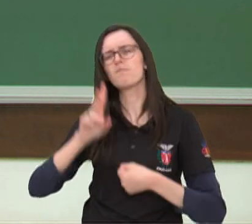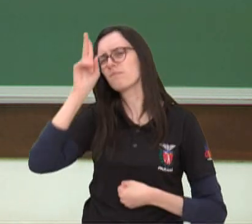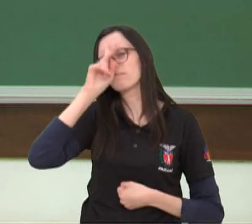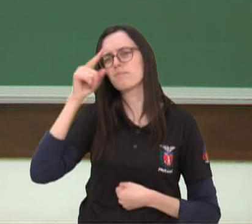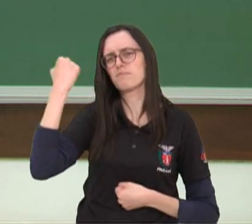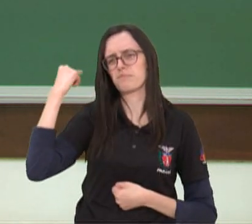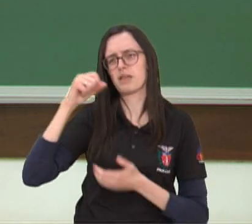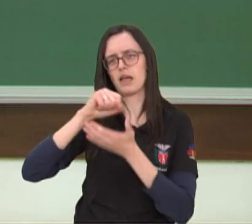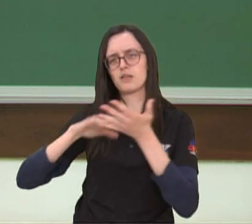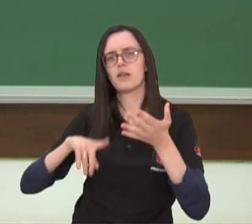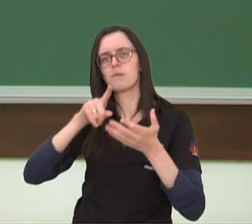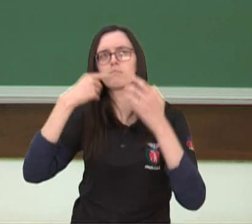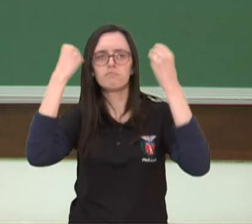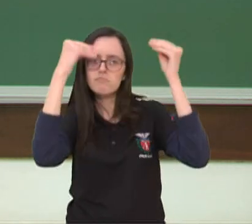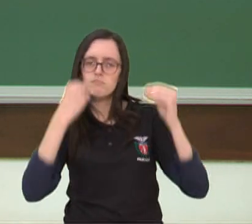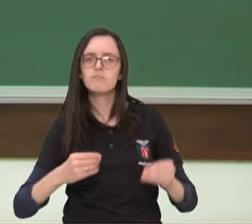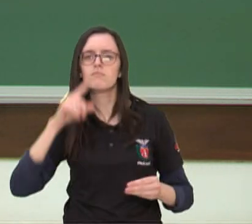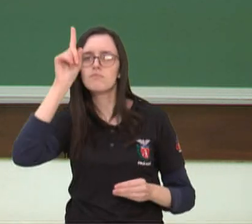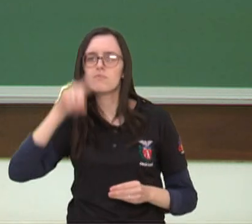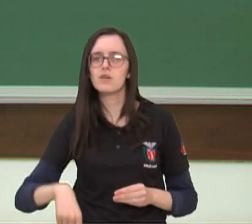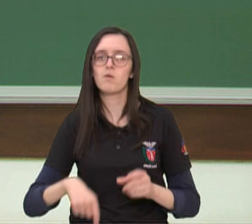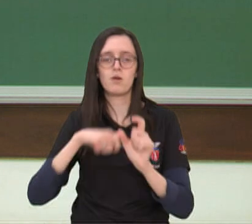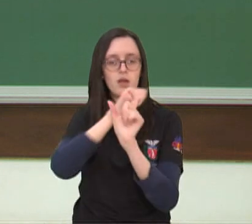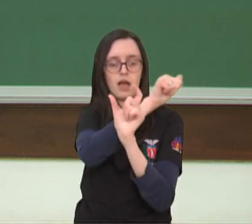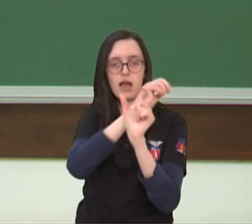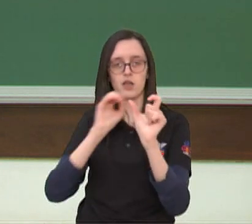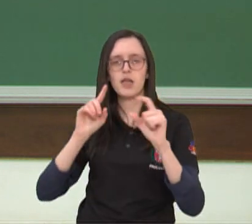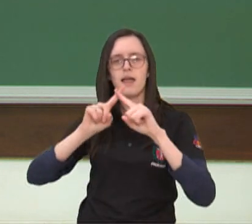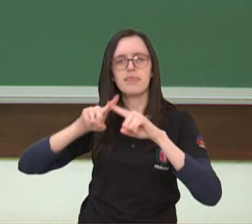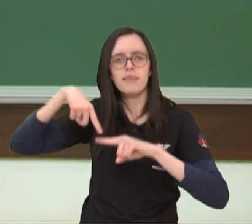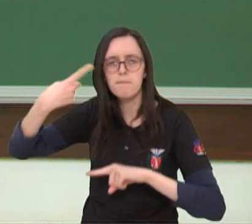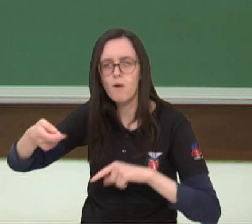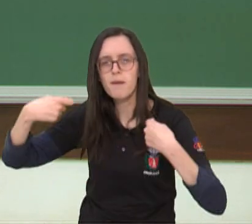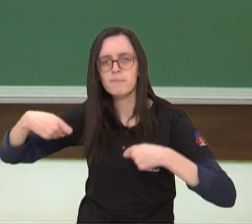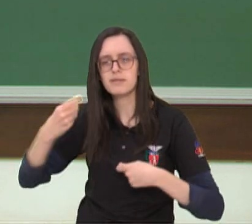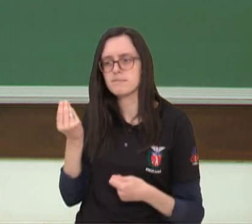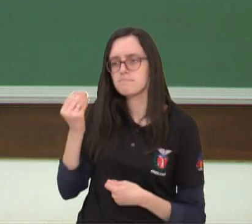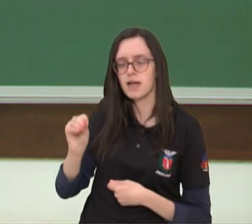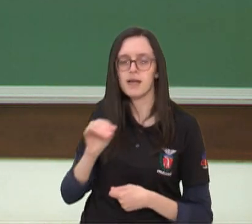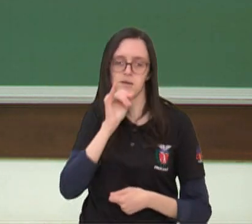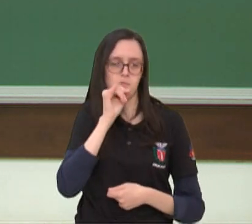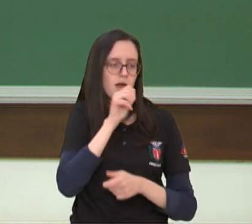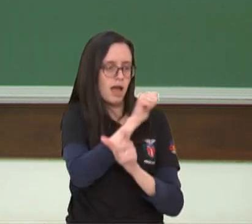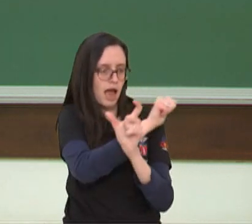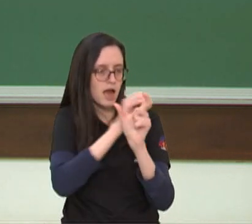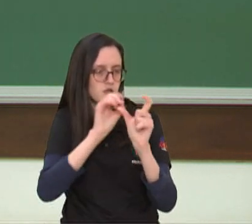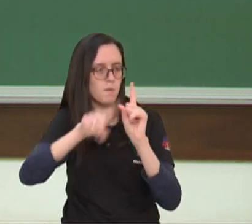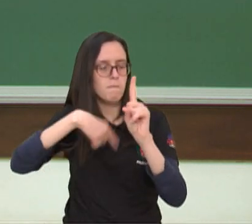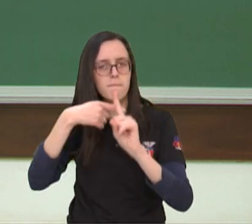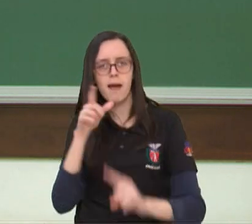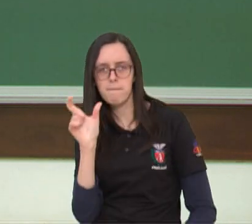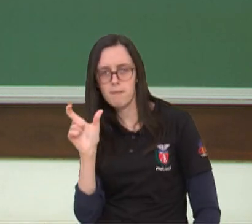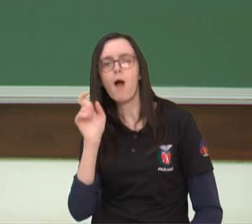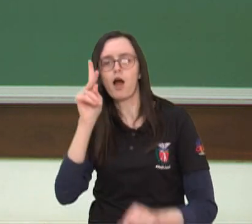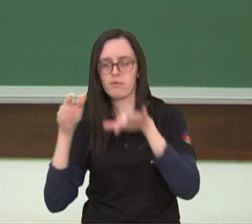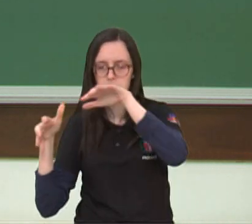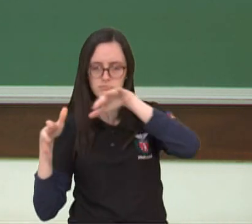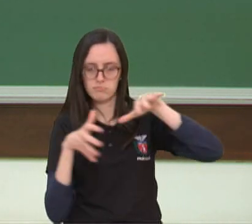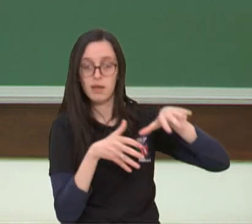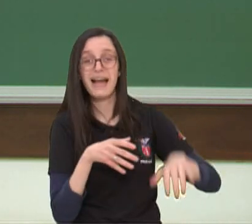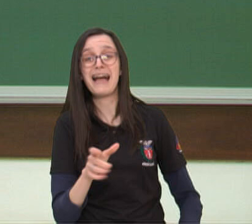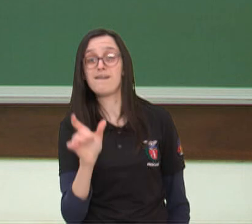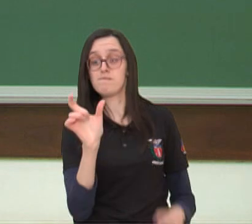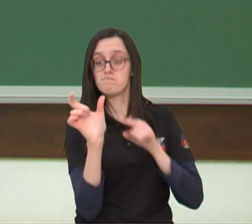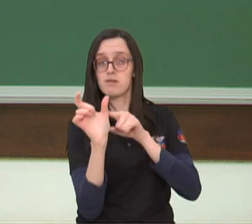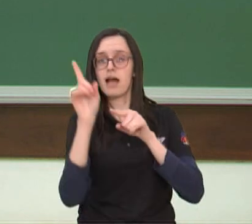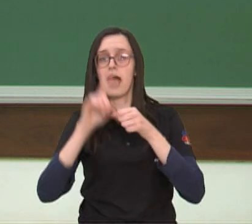vocês tinham que marcar o artigo e depois a palavra que ele se refere? Essa palavra que ele se refere, nós chamamos